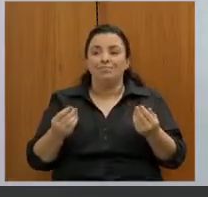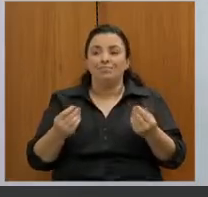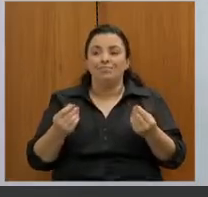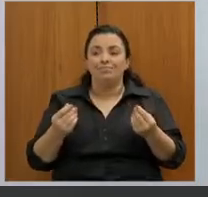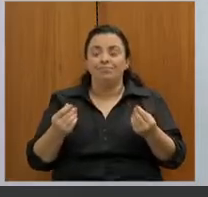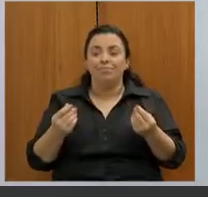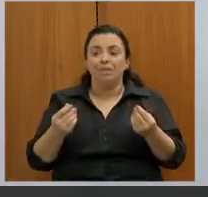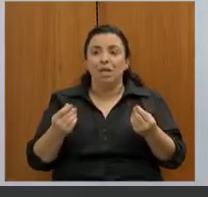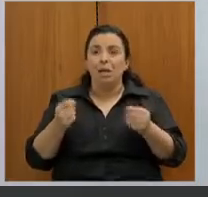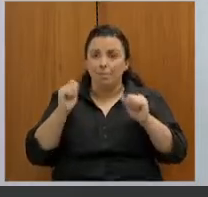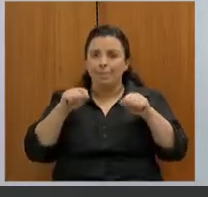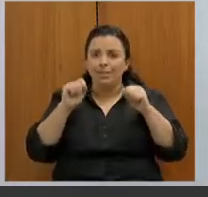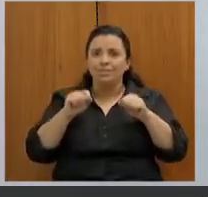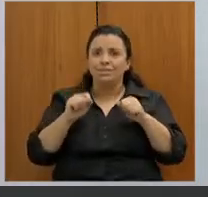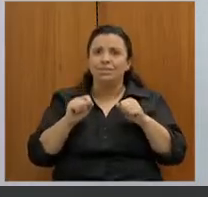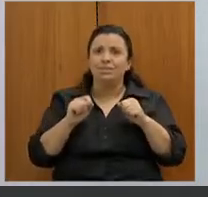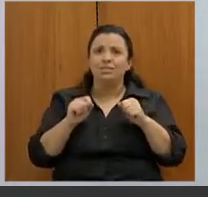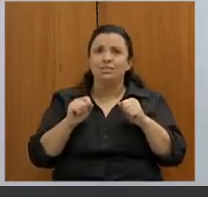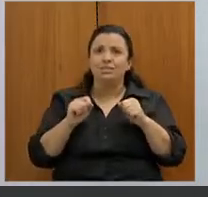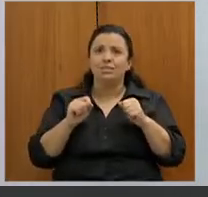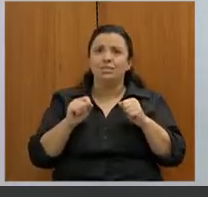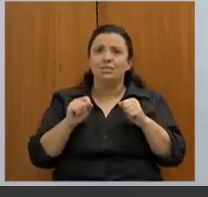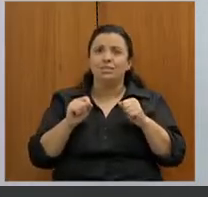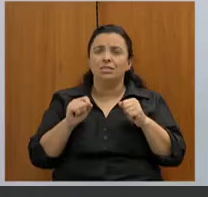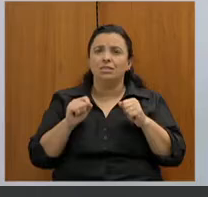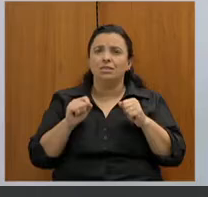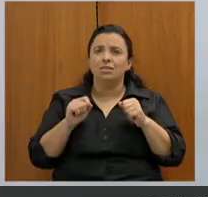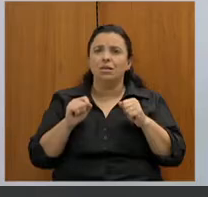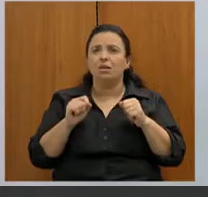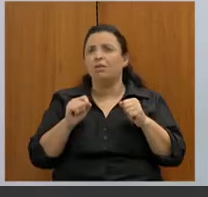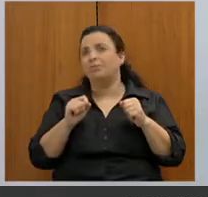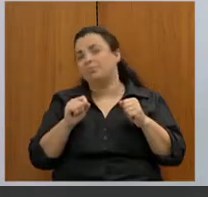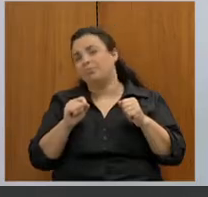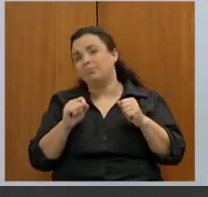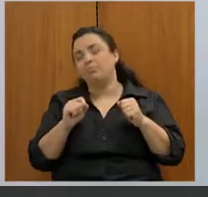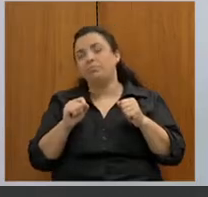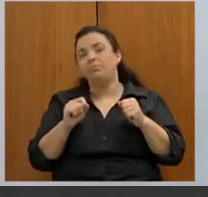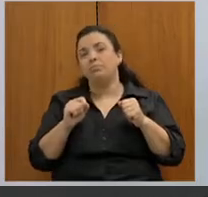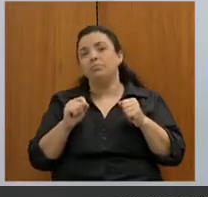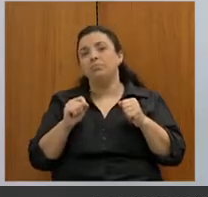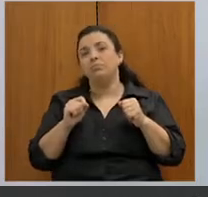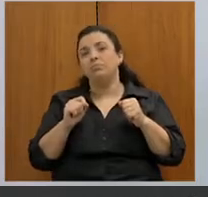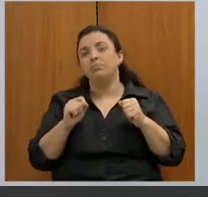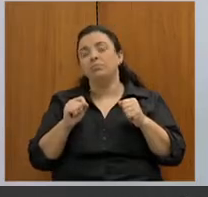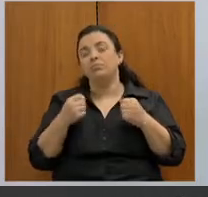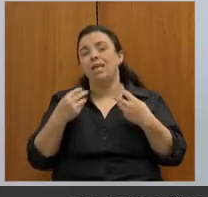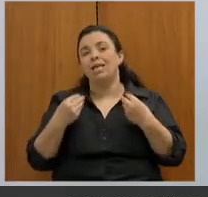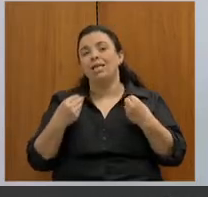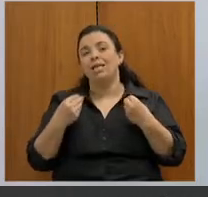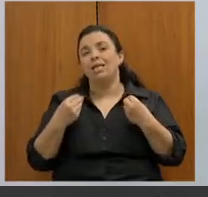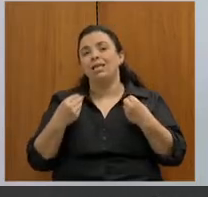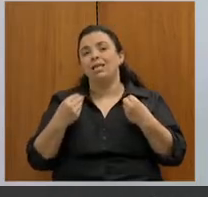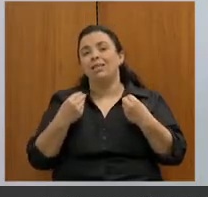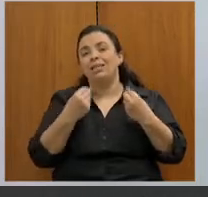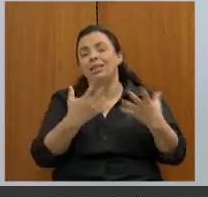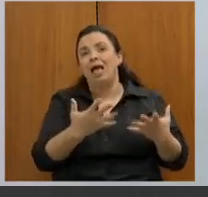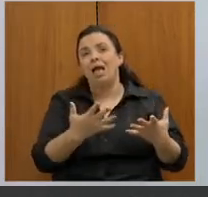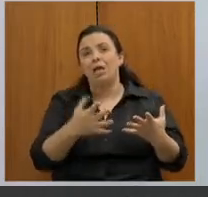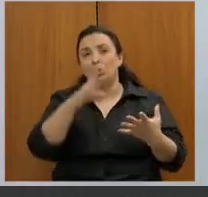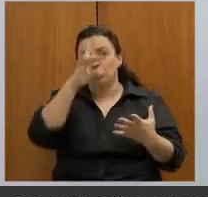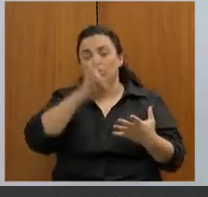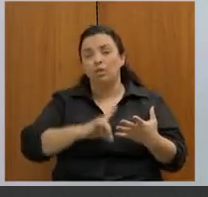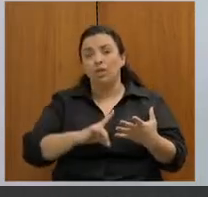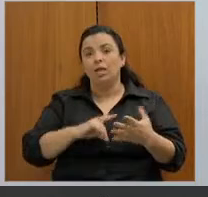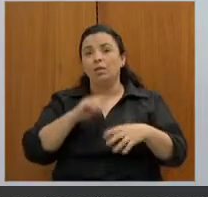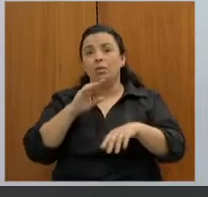autorizo a te tocar né e o meu Tô liso e aí esses toques é às vezes